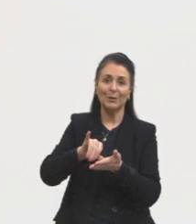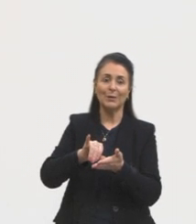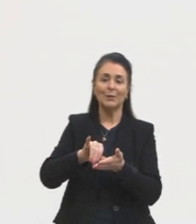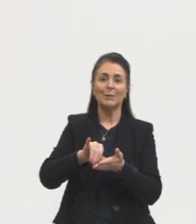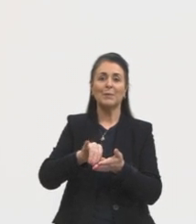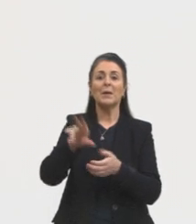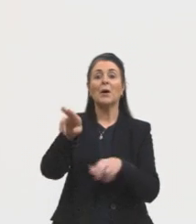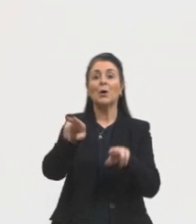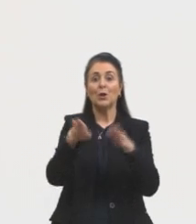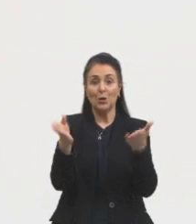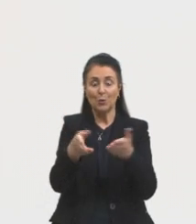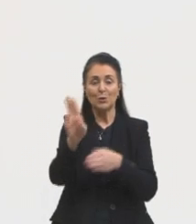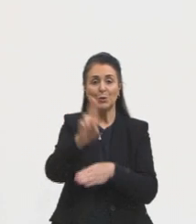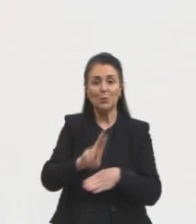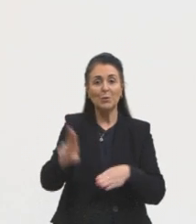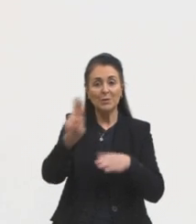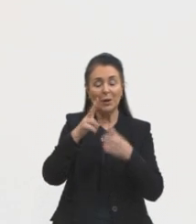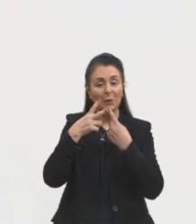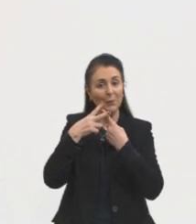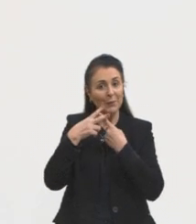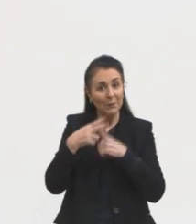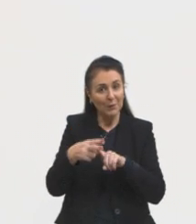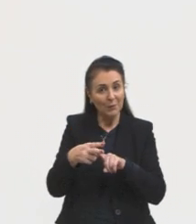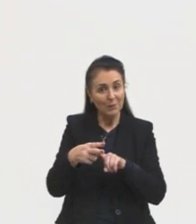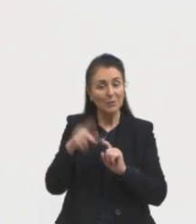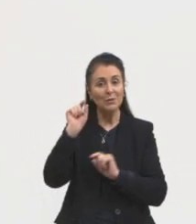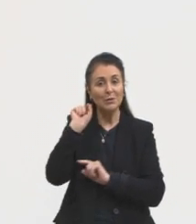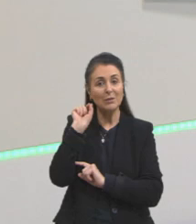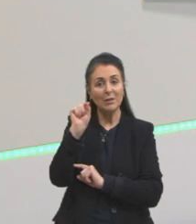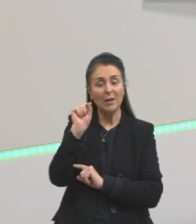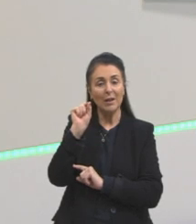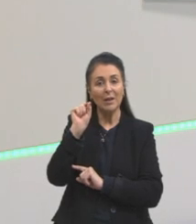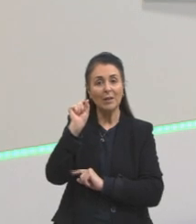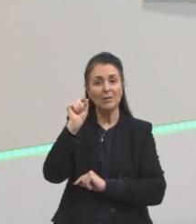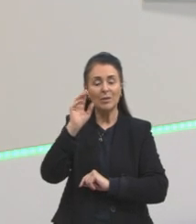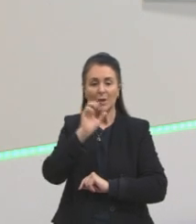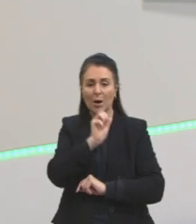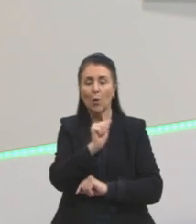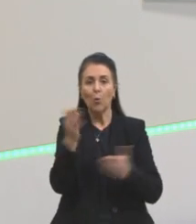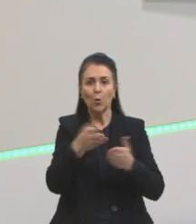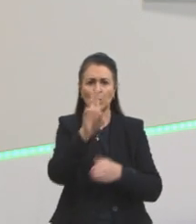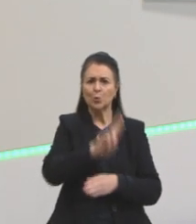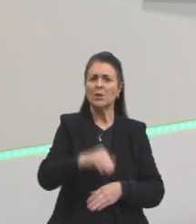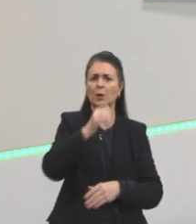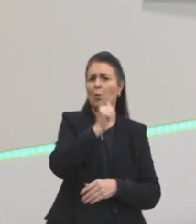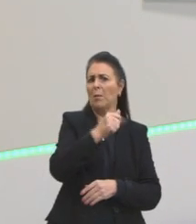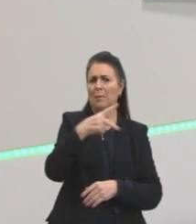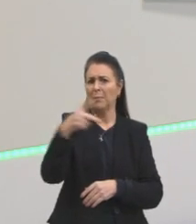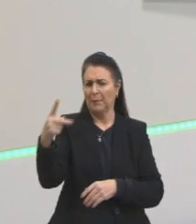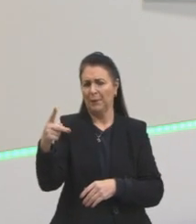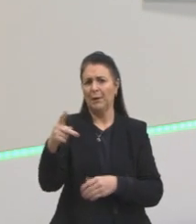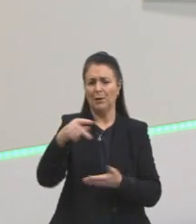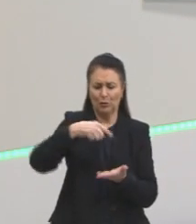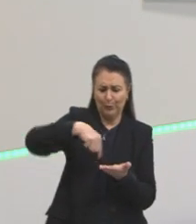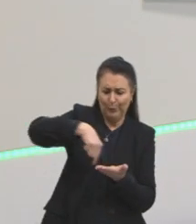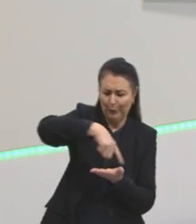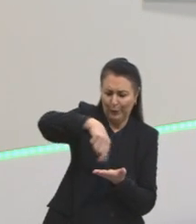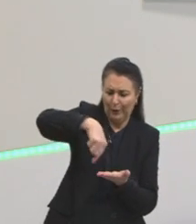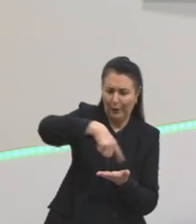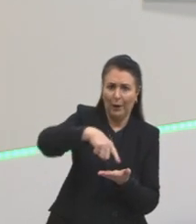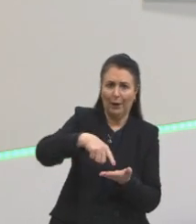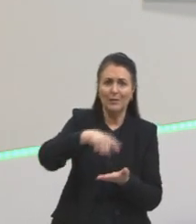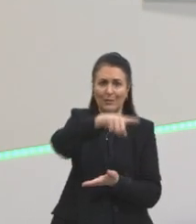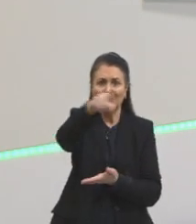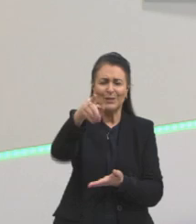usando hoje recursos de aplicativos enfim GPS você consegue determinar antes mesmo sair de